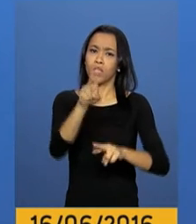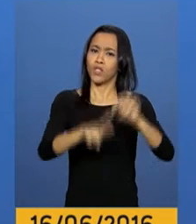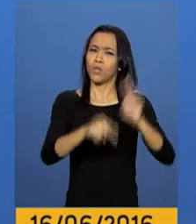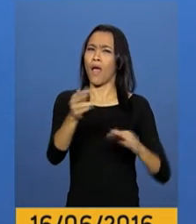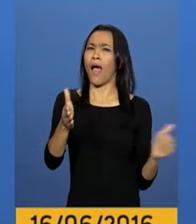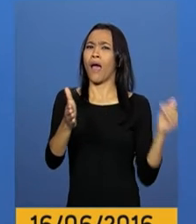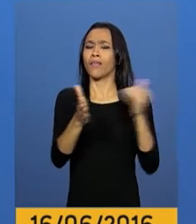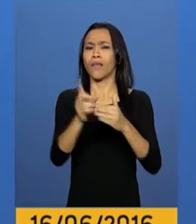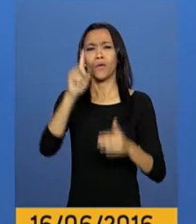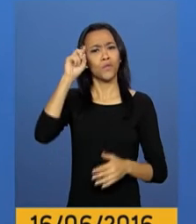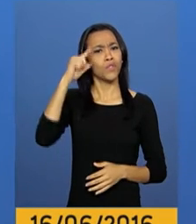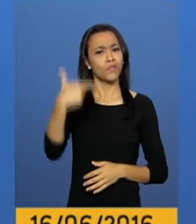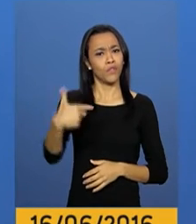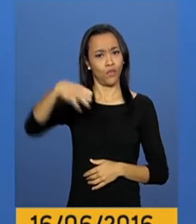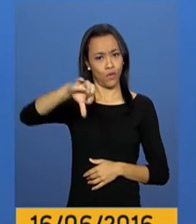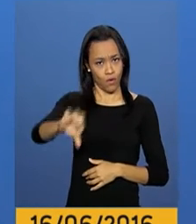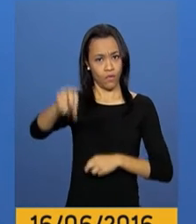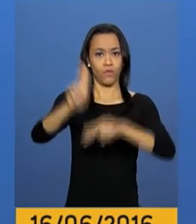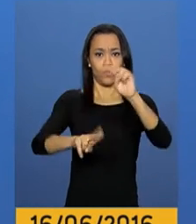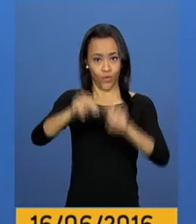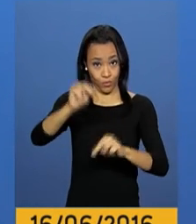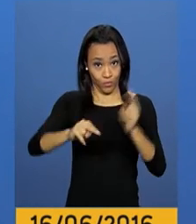o dia 29 de junho.